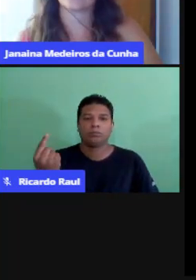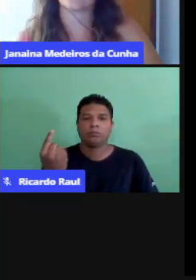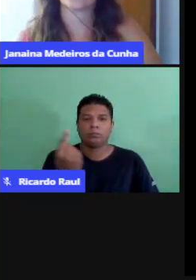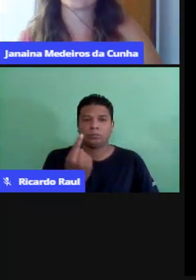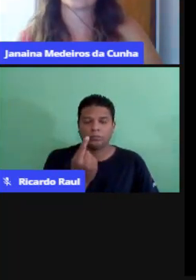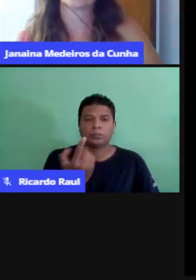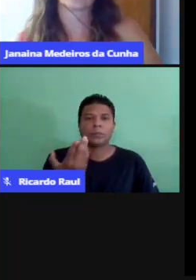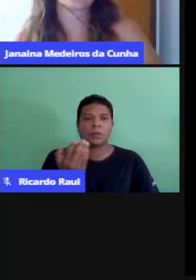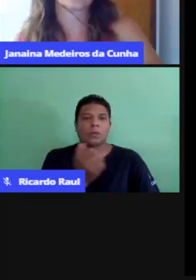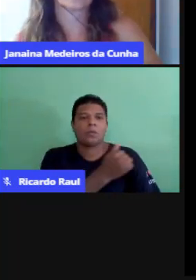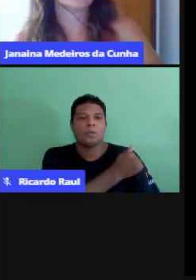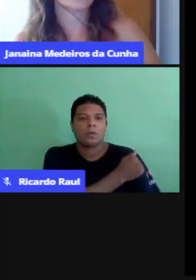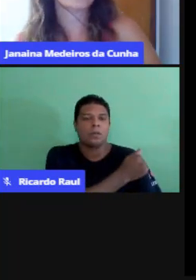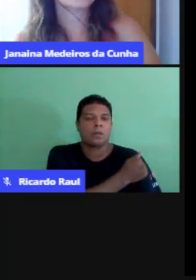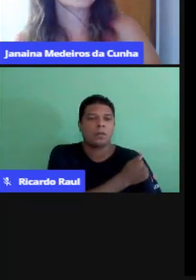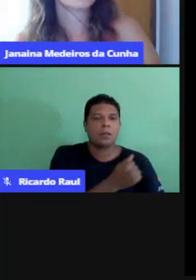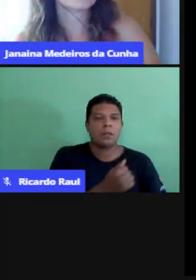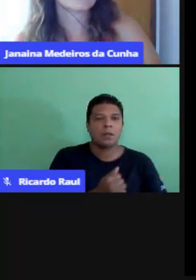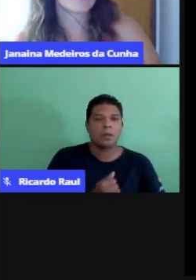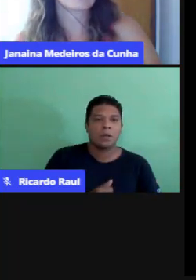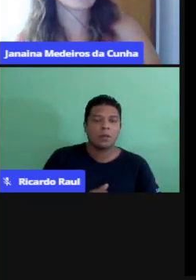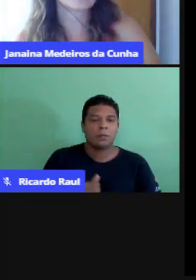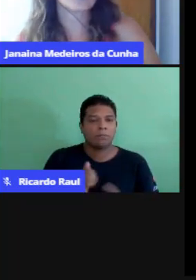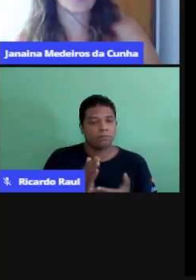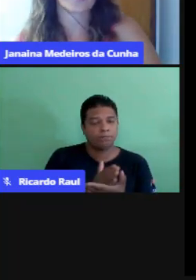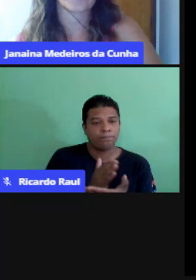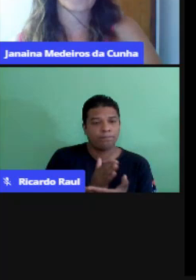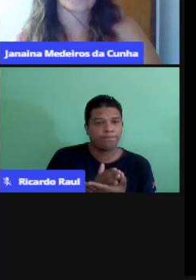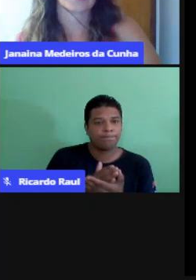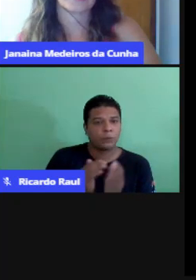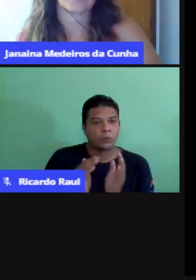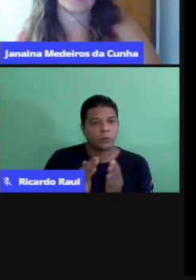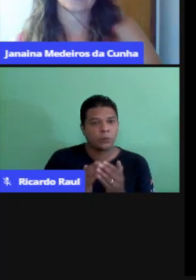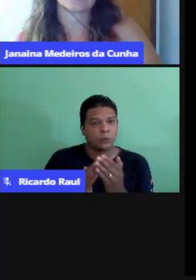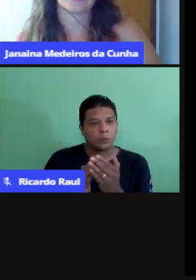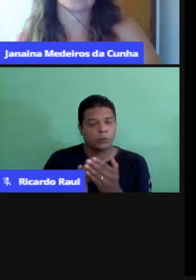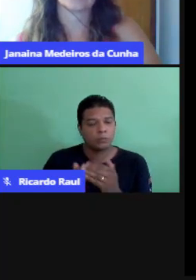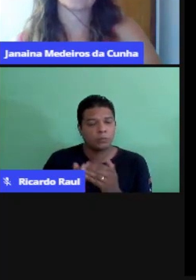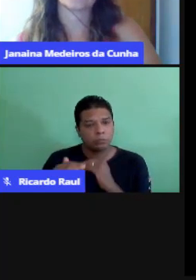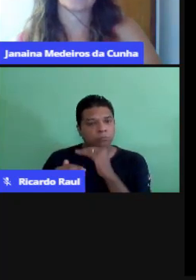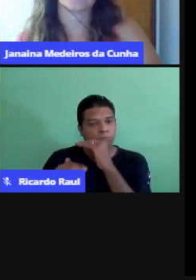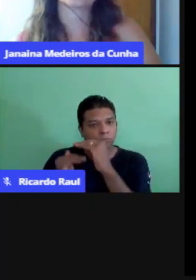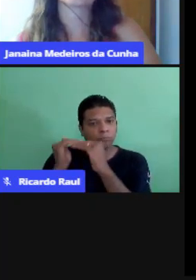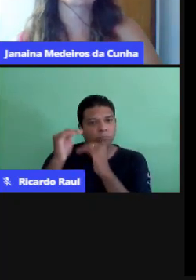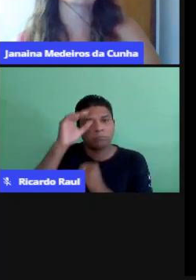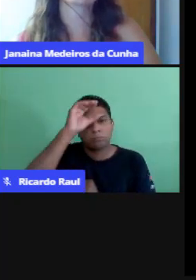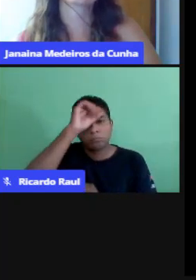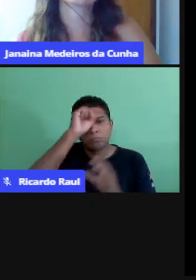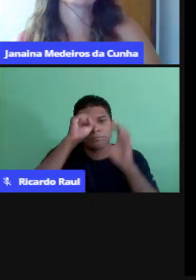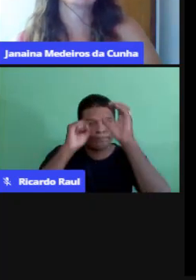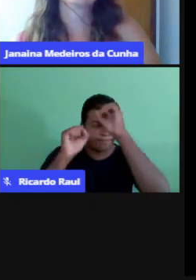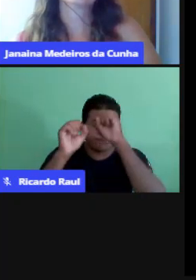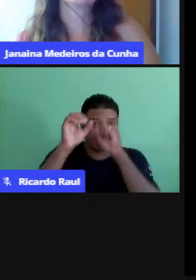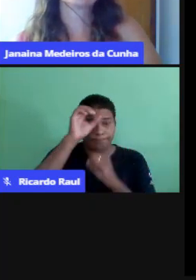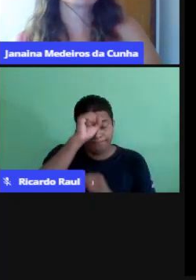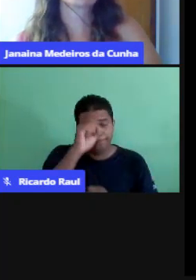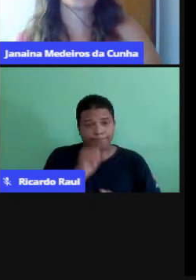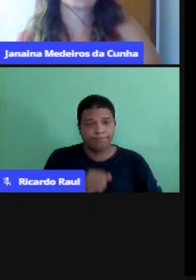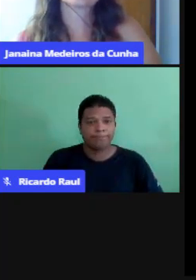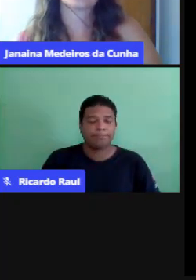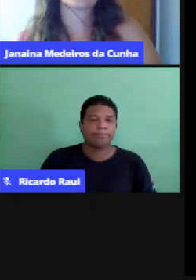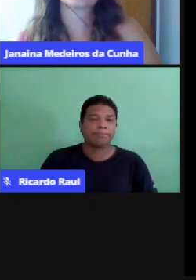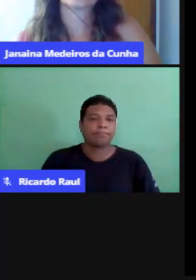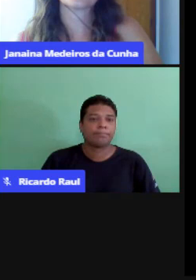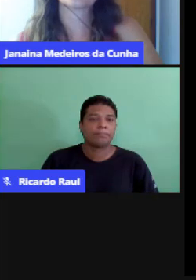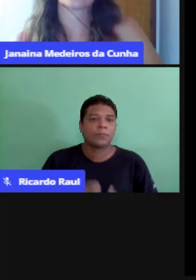saber se aquele aluno, no próximo caderno, ele avançou na aprendizagem, né? E até mesmo